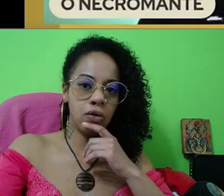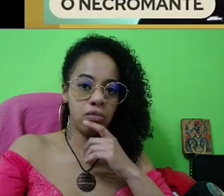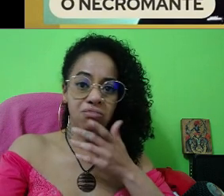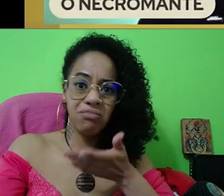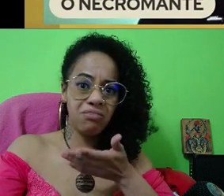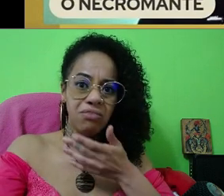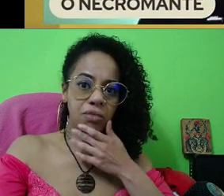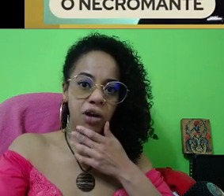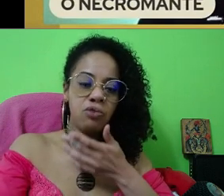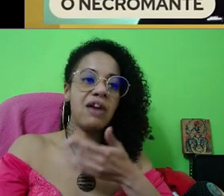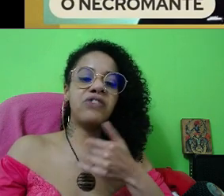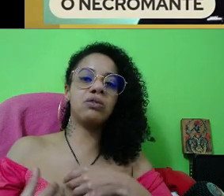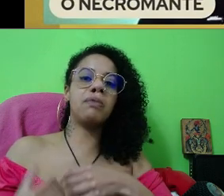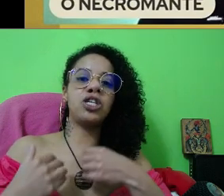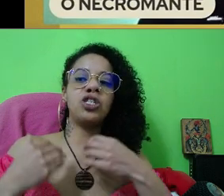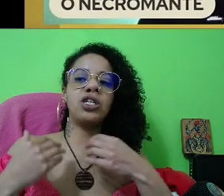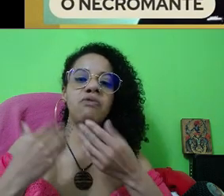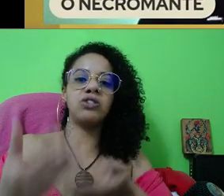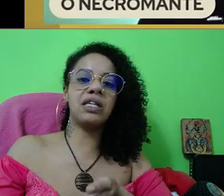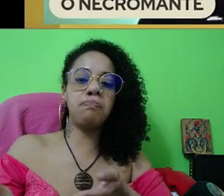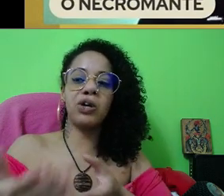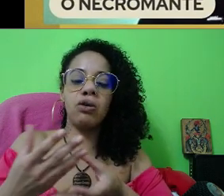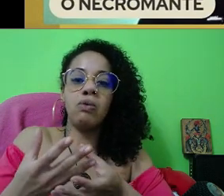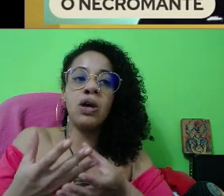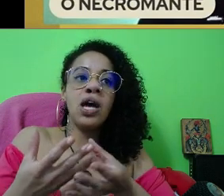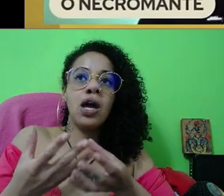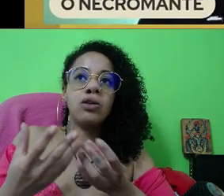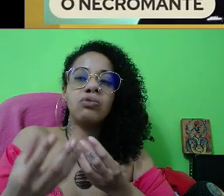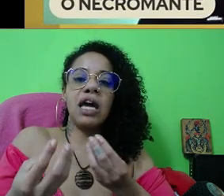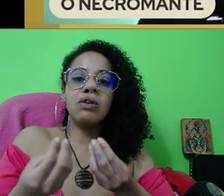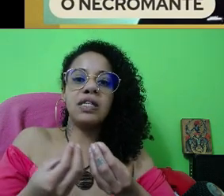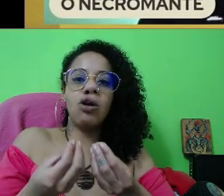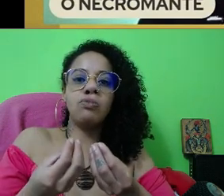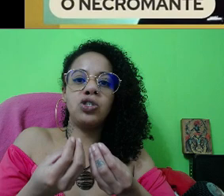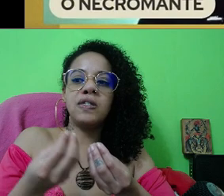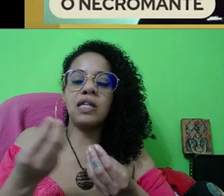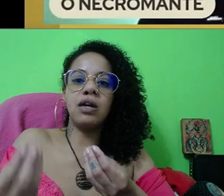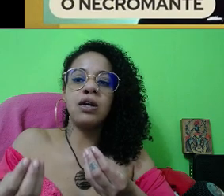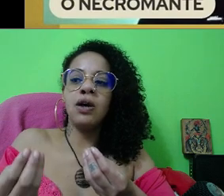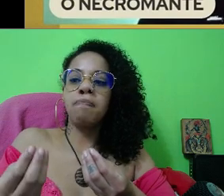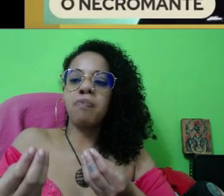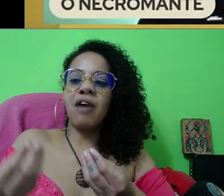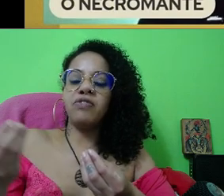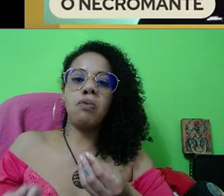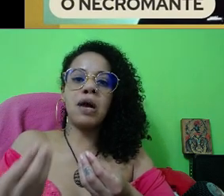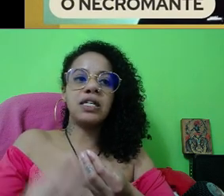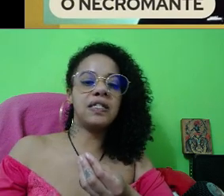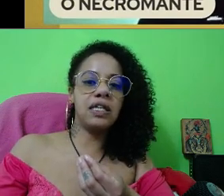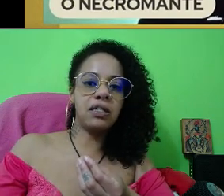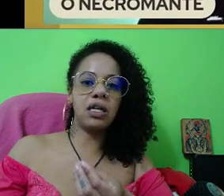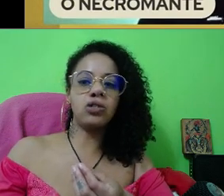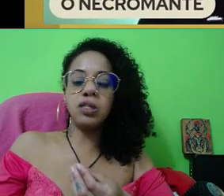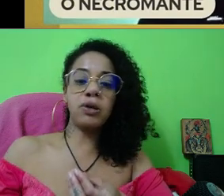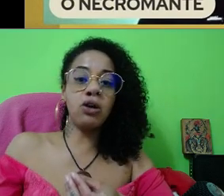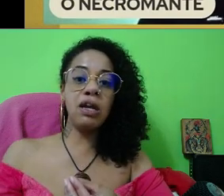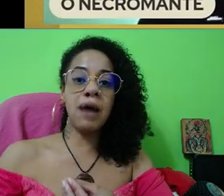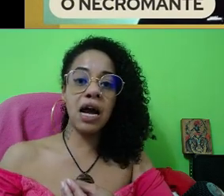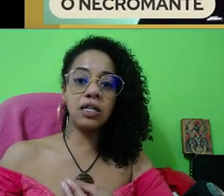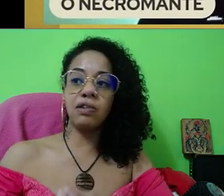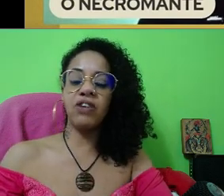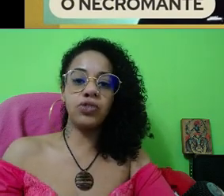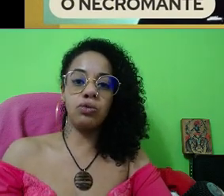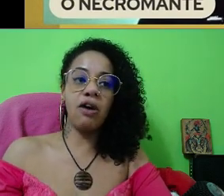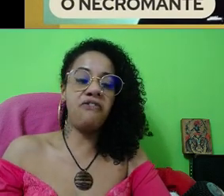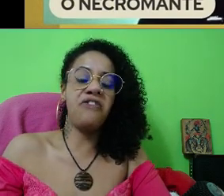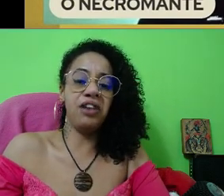quadro eu não ia fazer um debate eu e você porque eu não eu não tenho assim como dizer a visão marxista das coisas porque